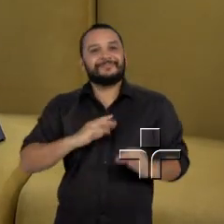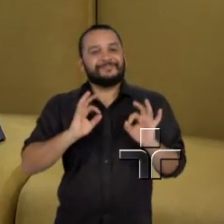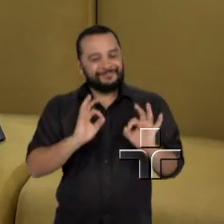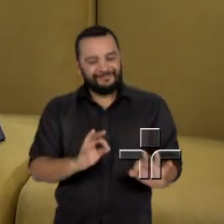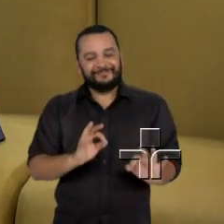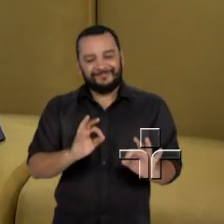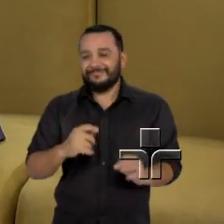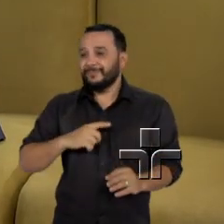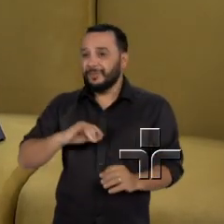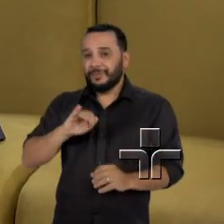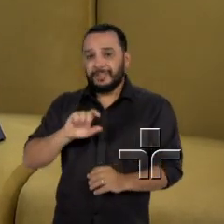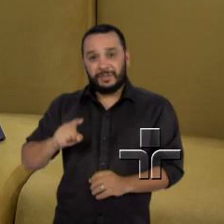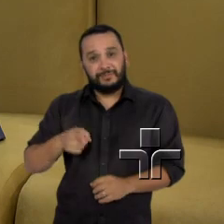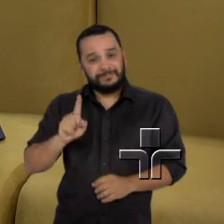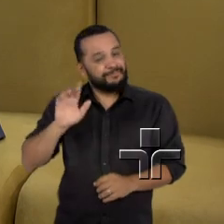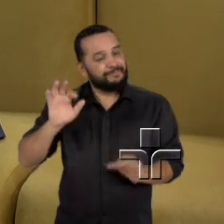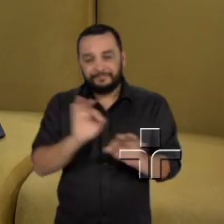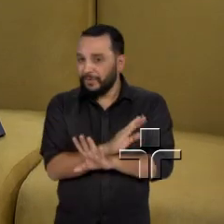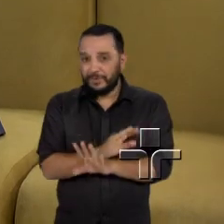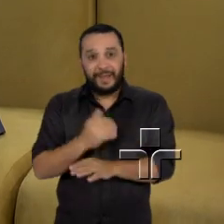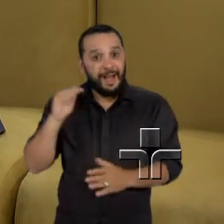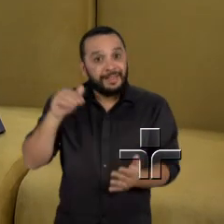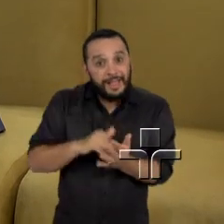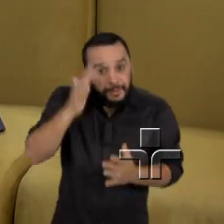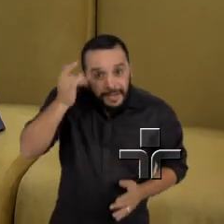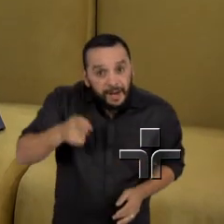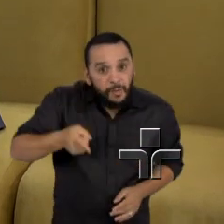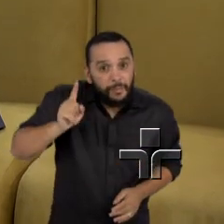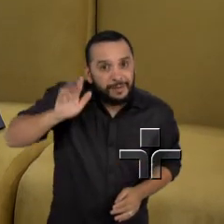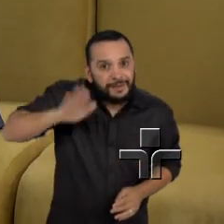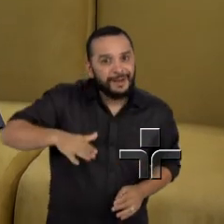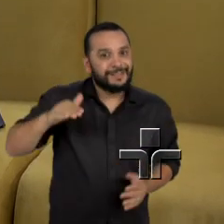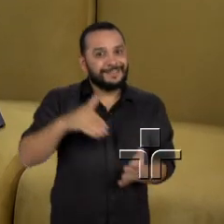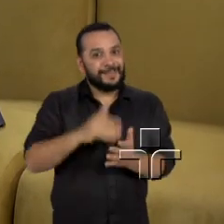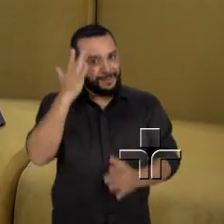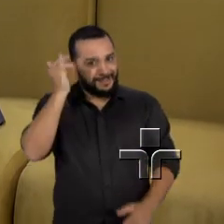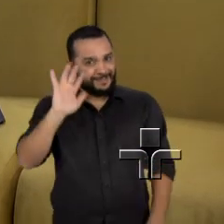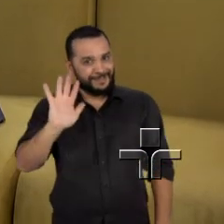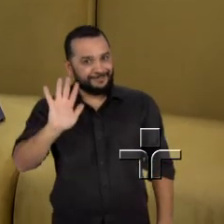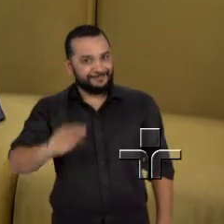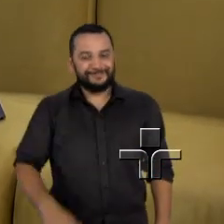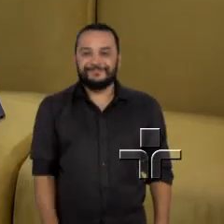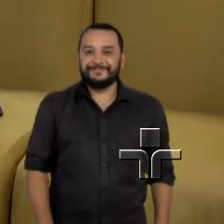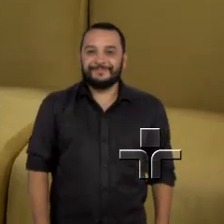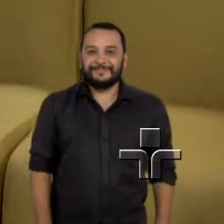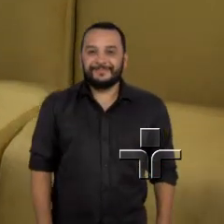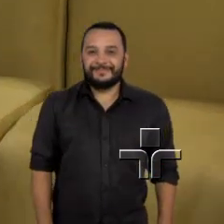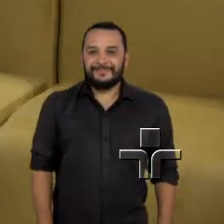JC, eu termino aqui. Ótima tarde para você. A gente espera aqui amanhã, à 1h da tarde. Até lá. Tchau.